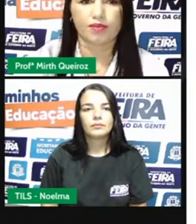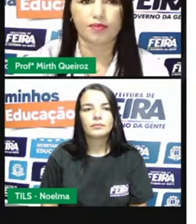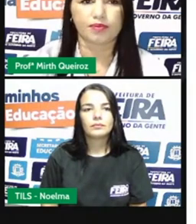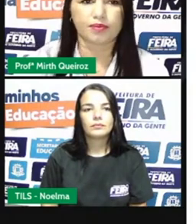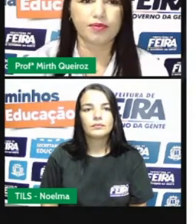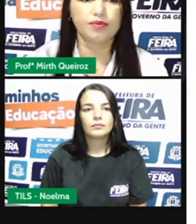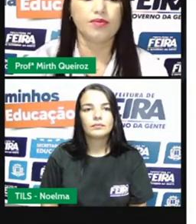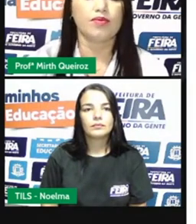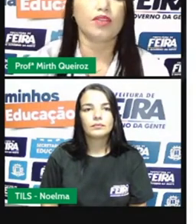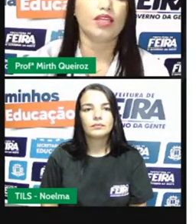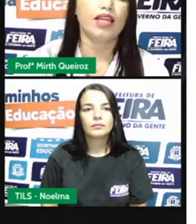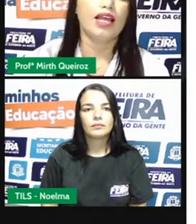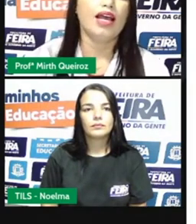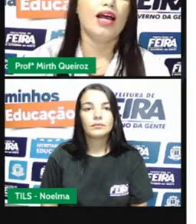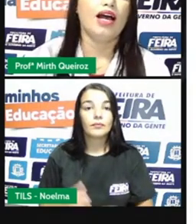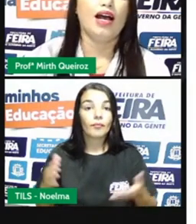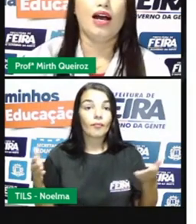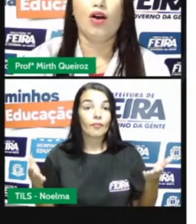Certo?